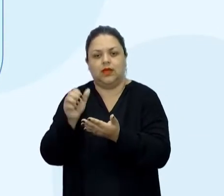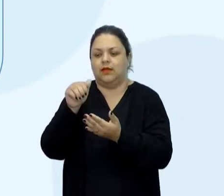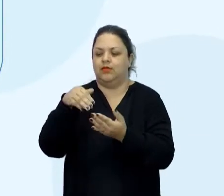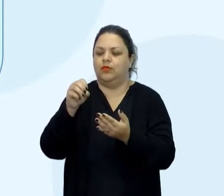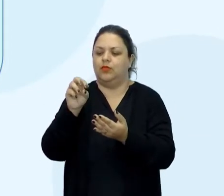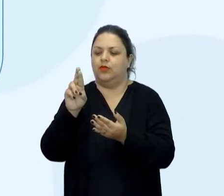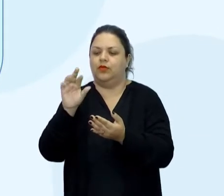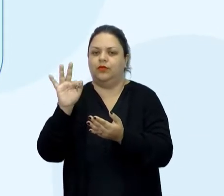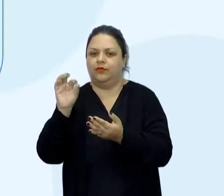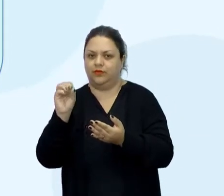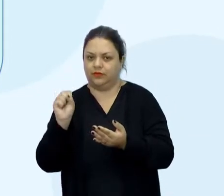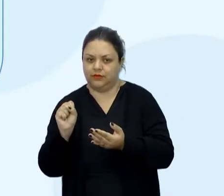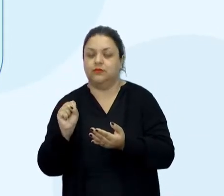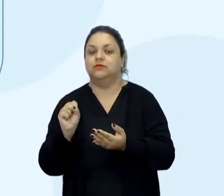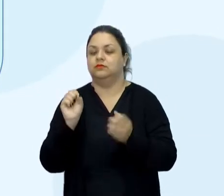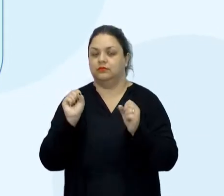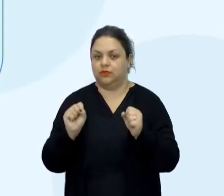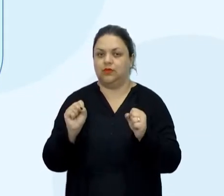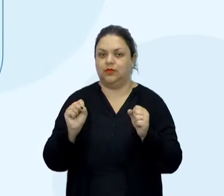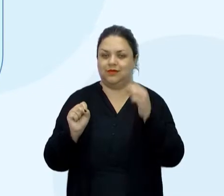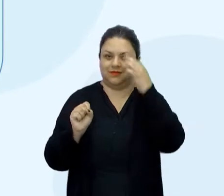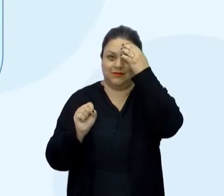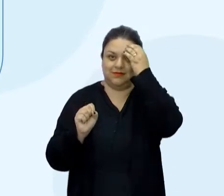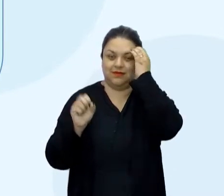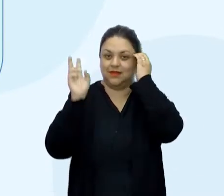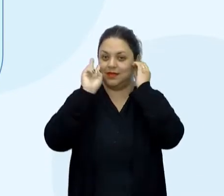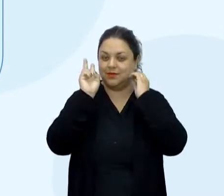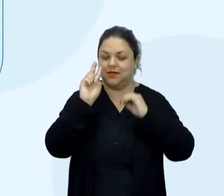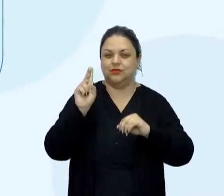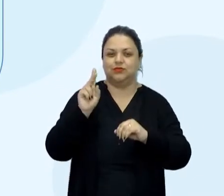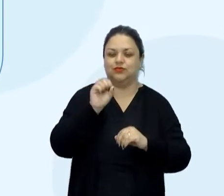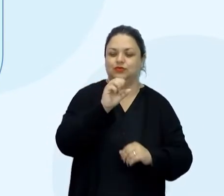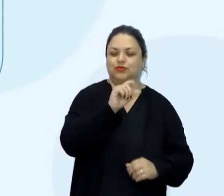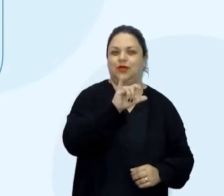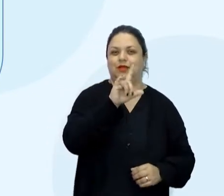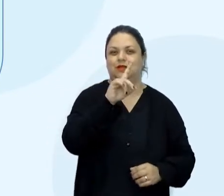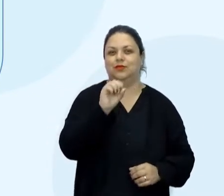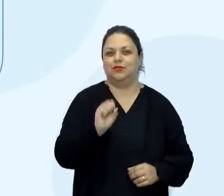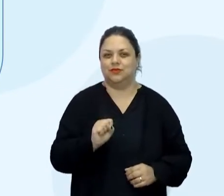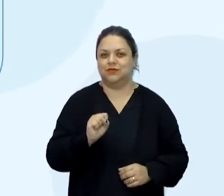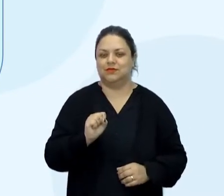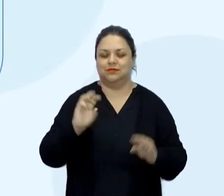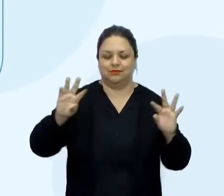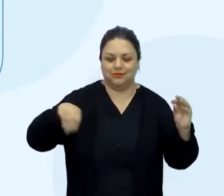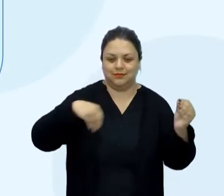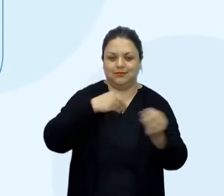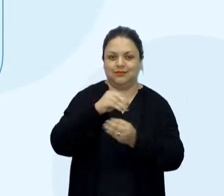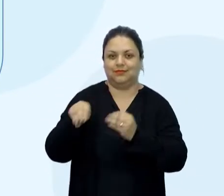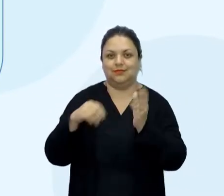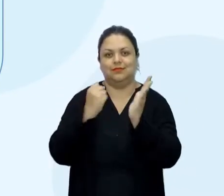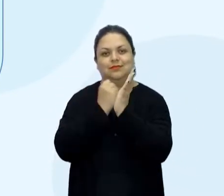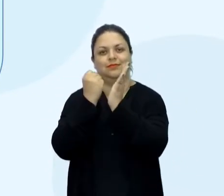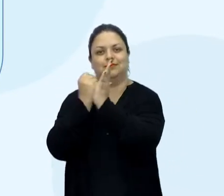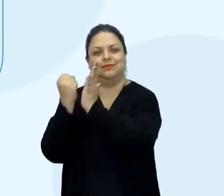gente já teve uma aula falando aí sobre a classificação dos sólidos. E para produzir estruturas